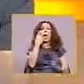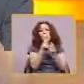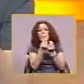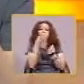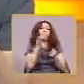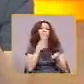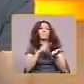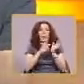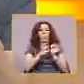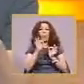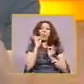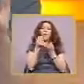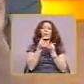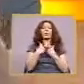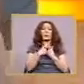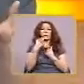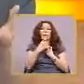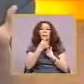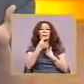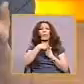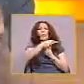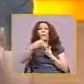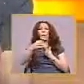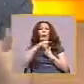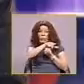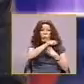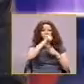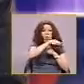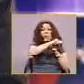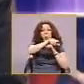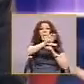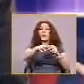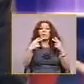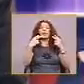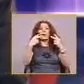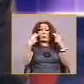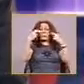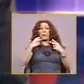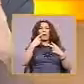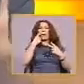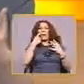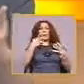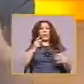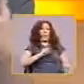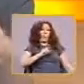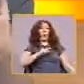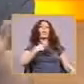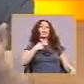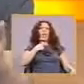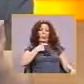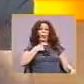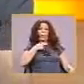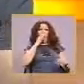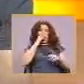especificidade da homossexualidade em relação a outras características que geram discriminação, que é o facto de ela não ser visível. E, portanto, ela tem que ser afirmada para